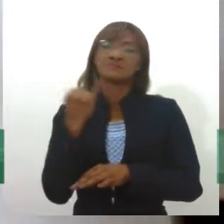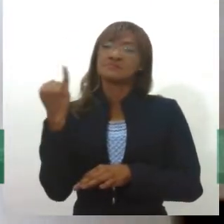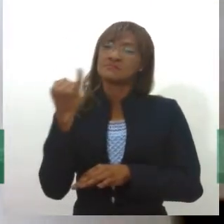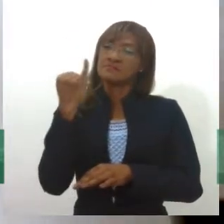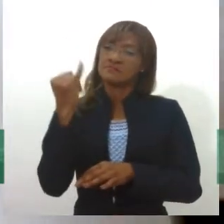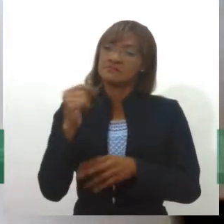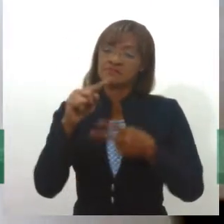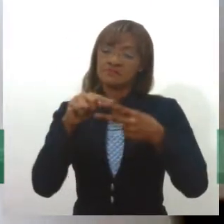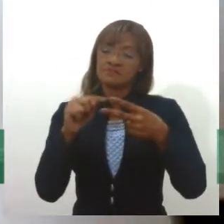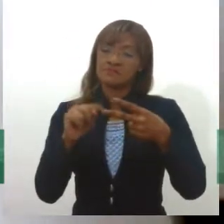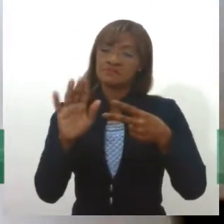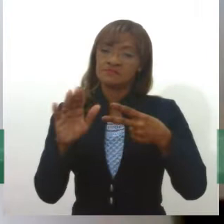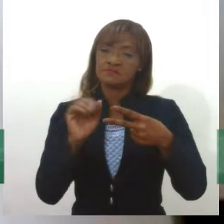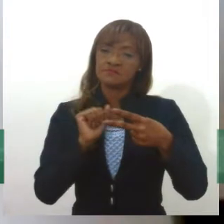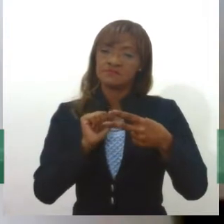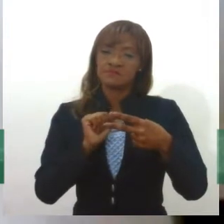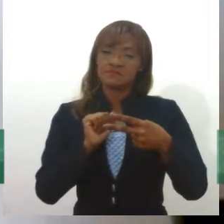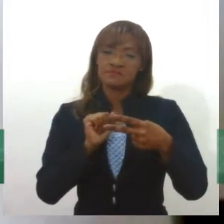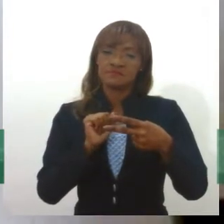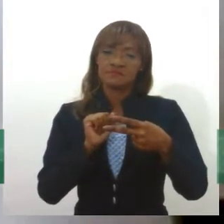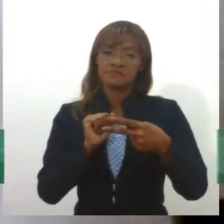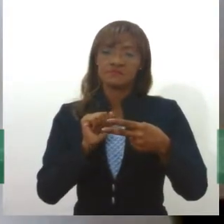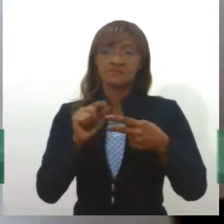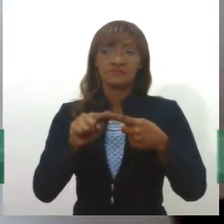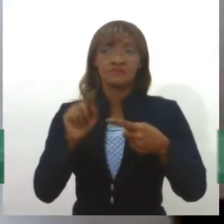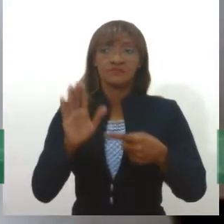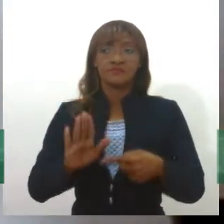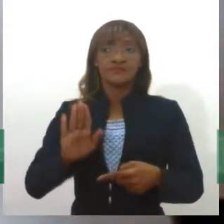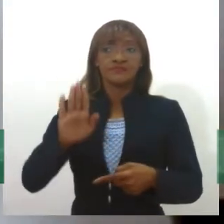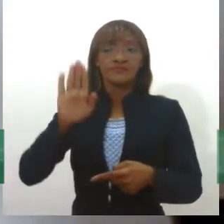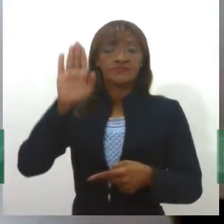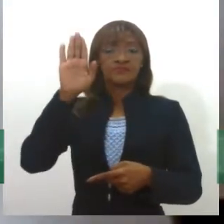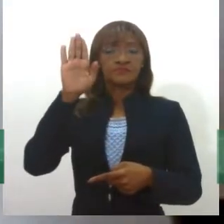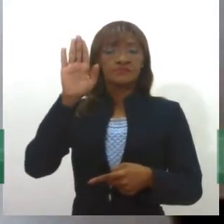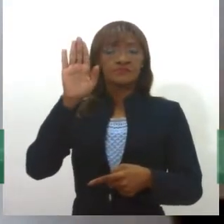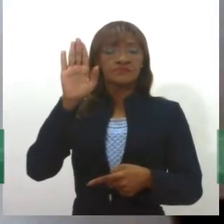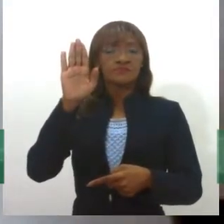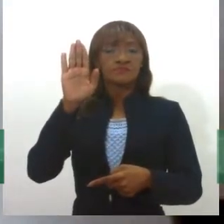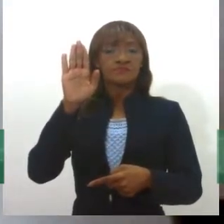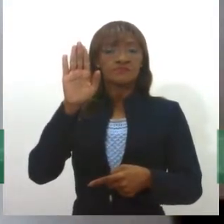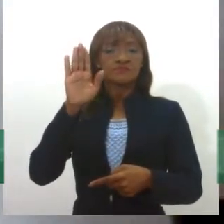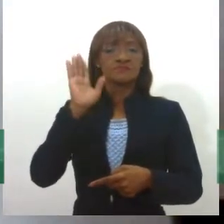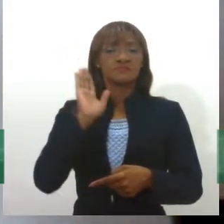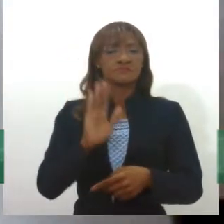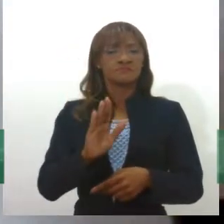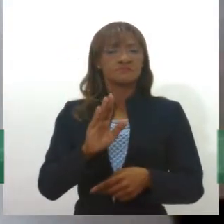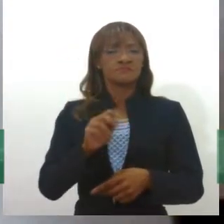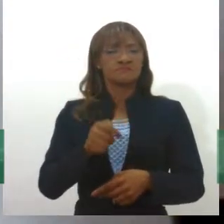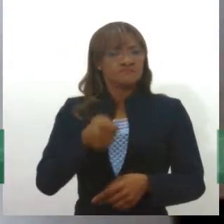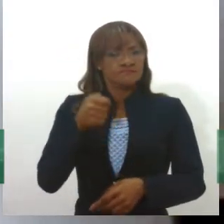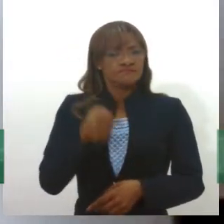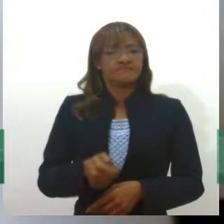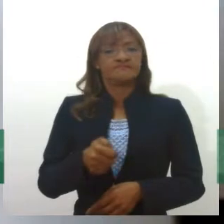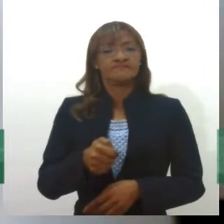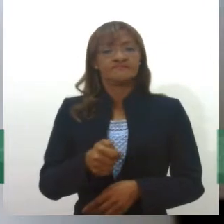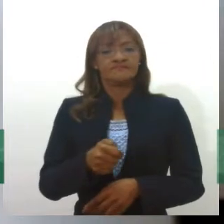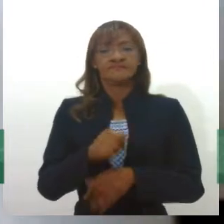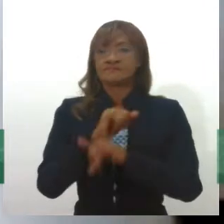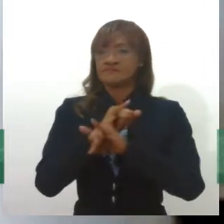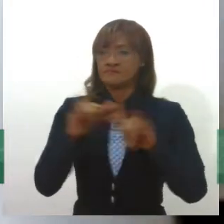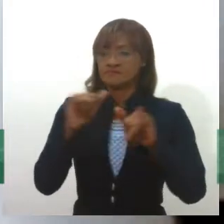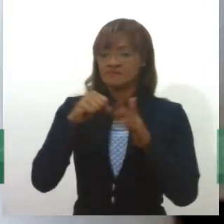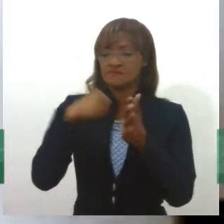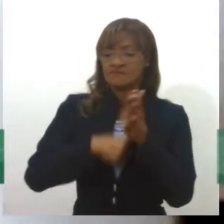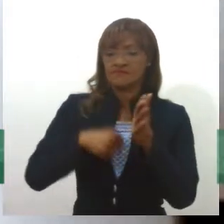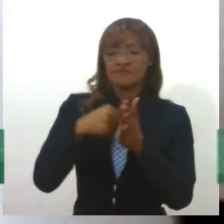dois pontos de vista. Enquanto candidatas, né, fazendo, começando a incomodar de forma mais expressiva e reivindicar o